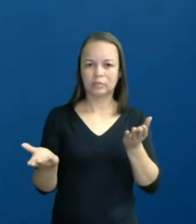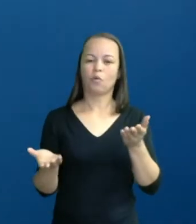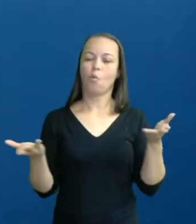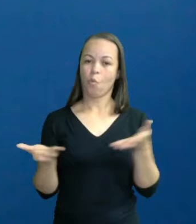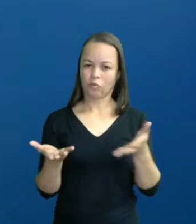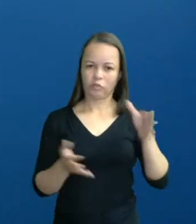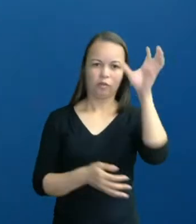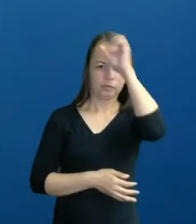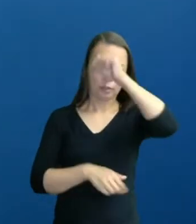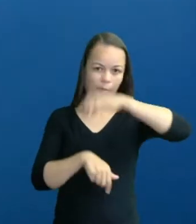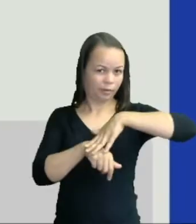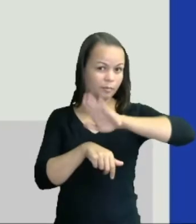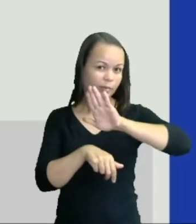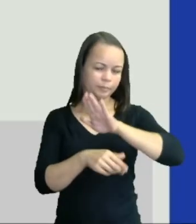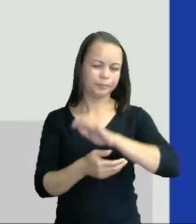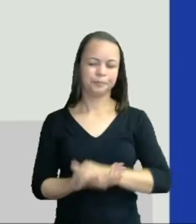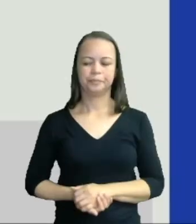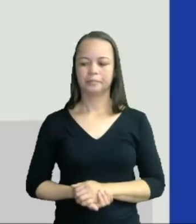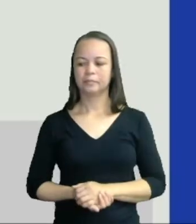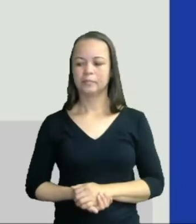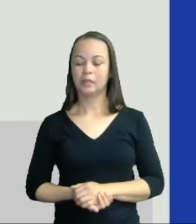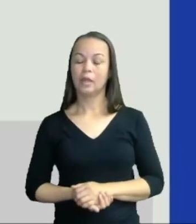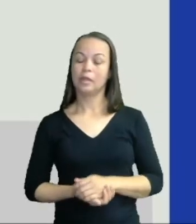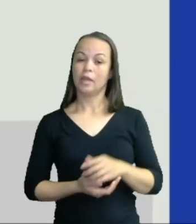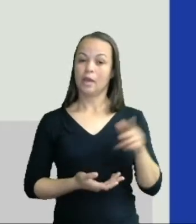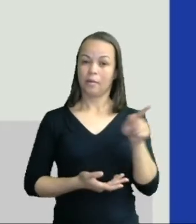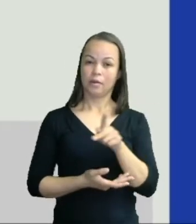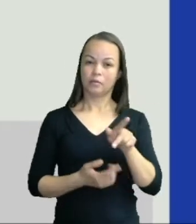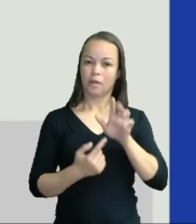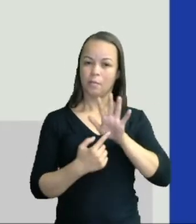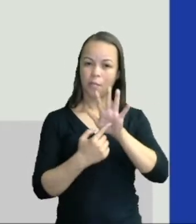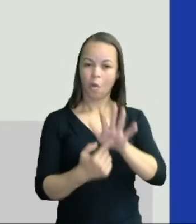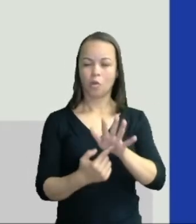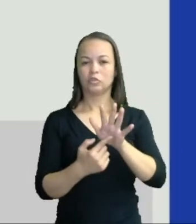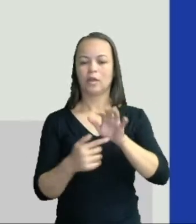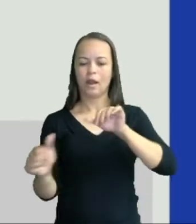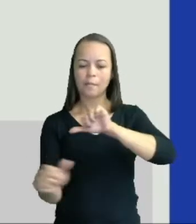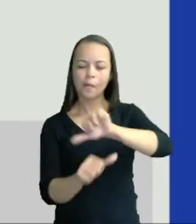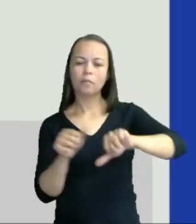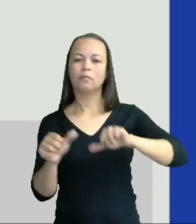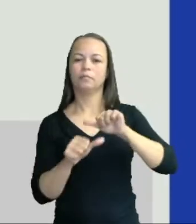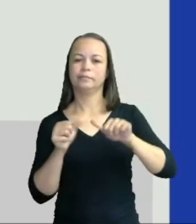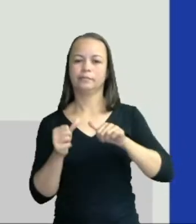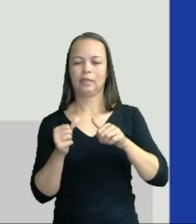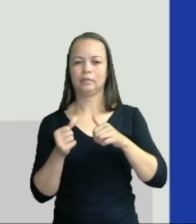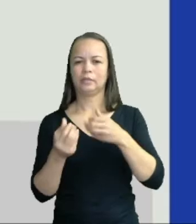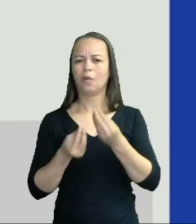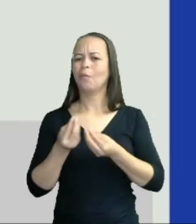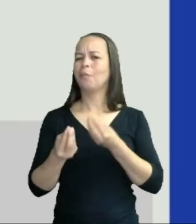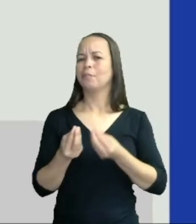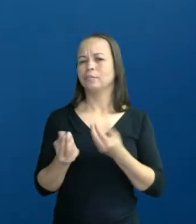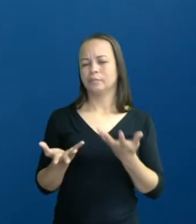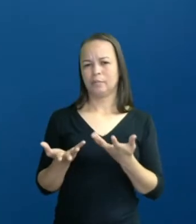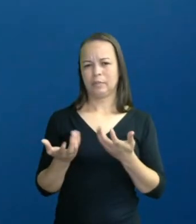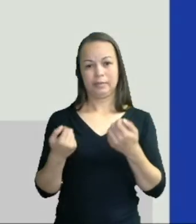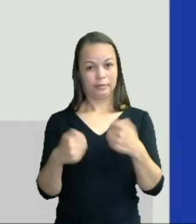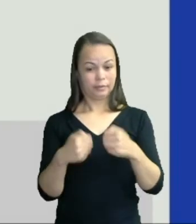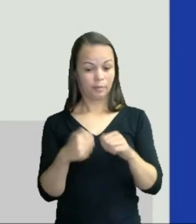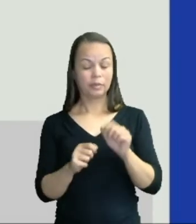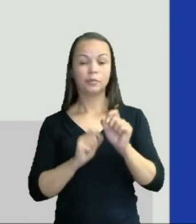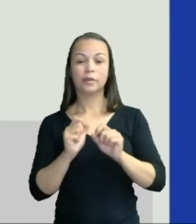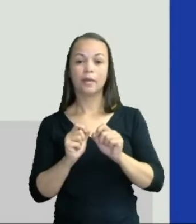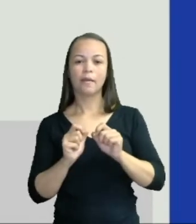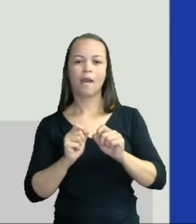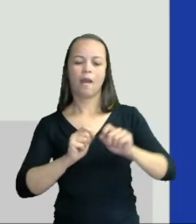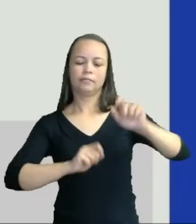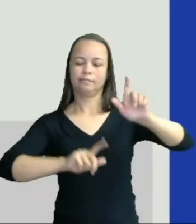certo? Aí, tia Raquel traz as mudanças nos aparelhos eletrônicos, precisamente a televisão.